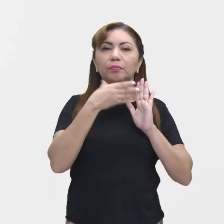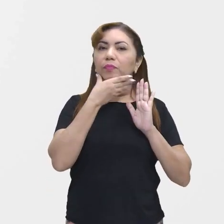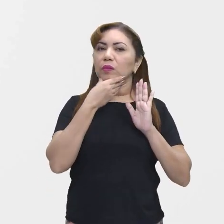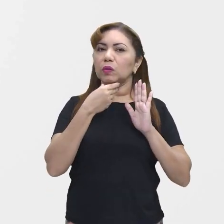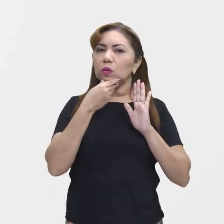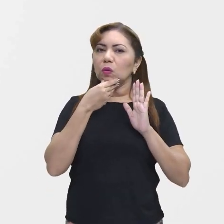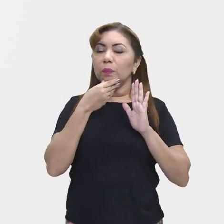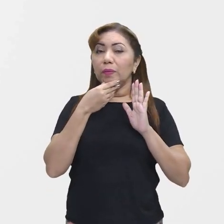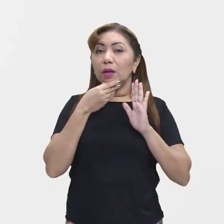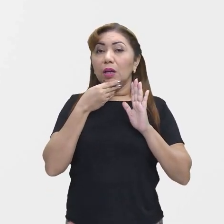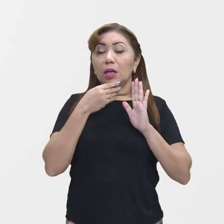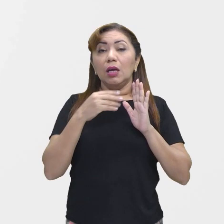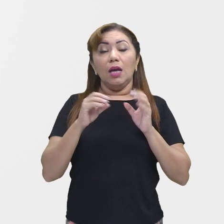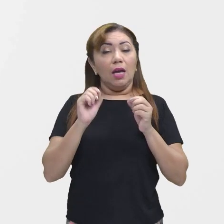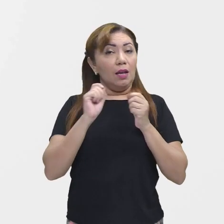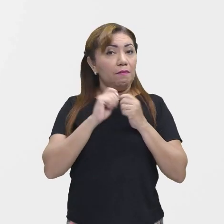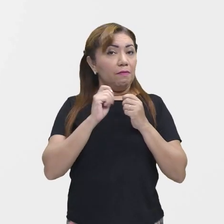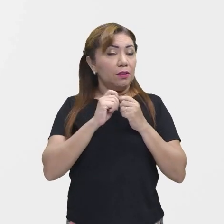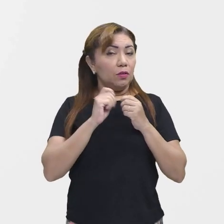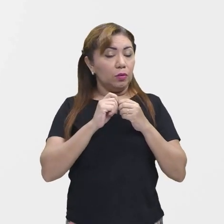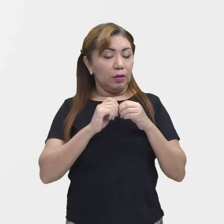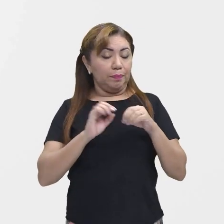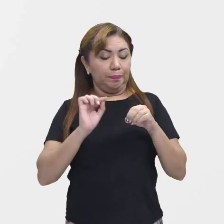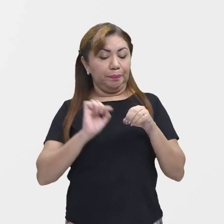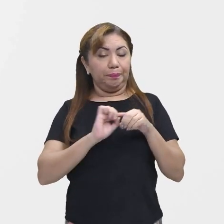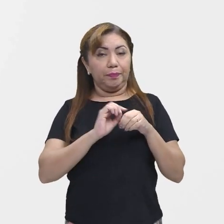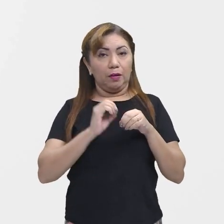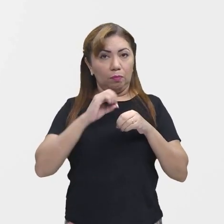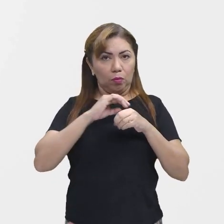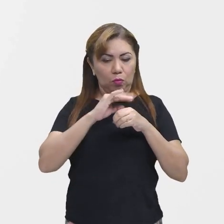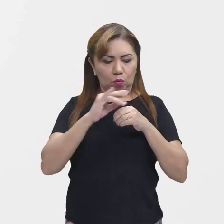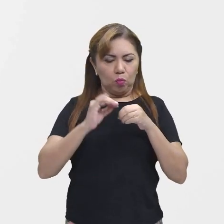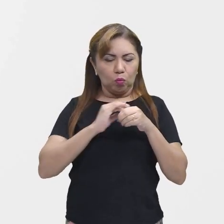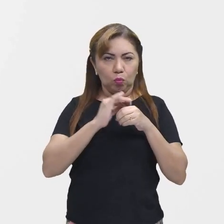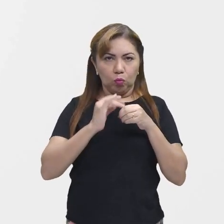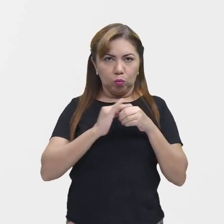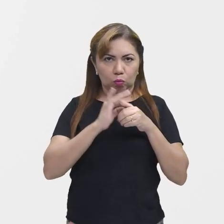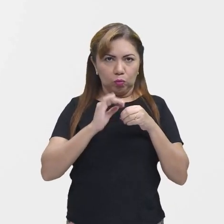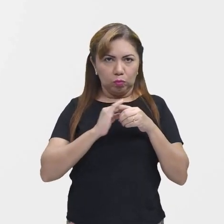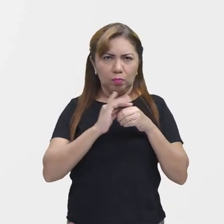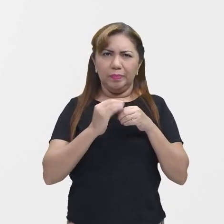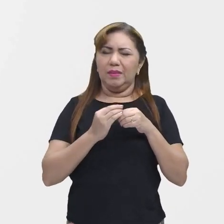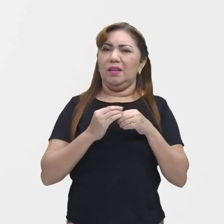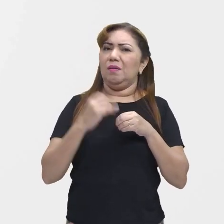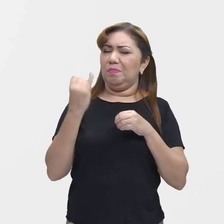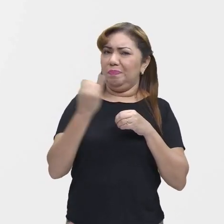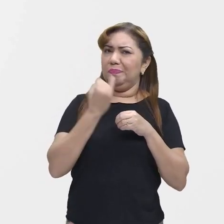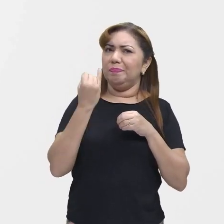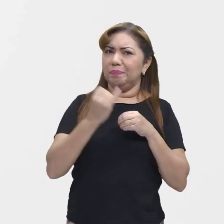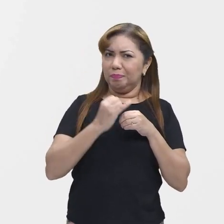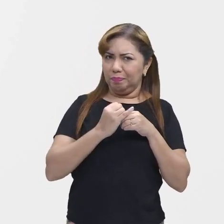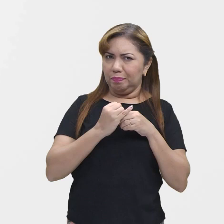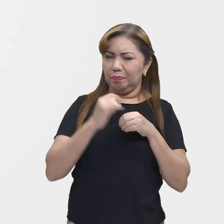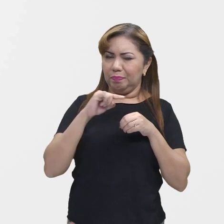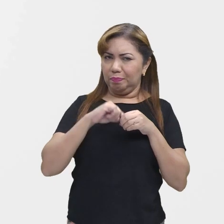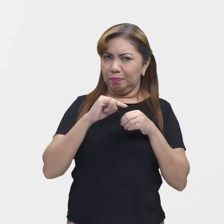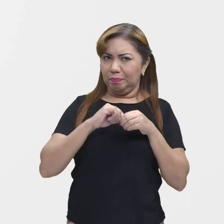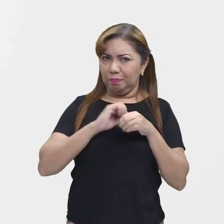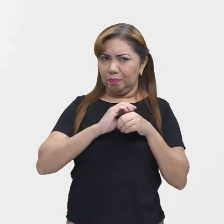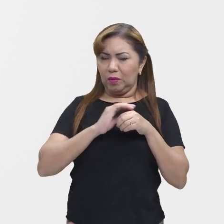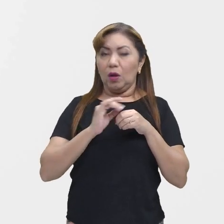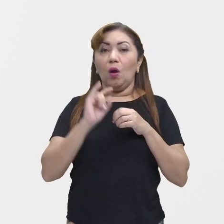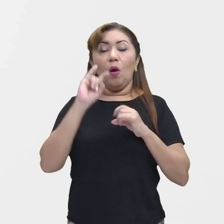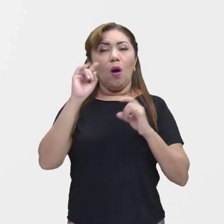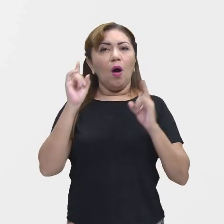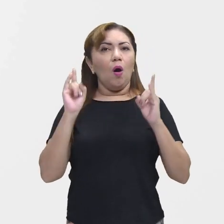e também transporta os gametas até o sistema reprodutor feminino. Então, Os gametas,